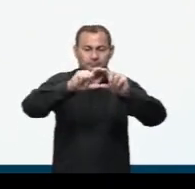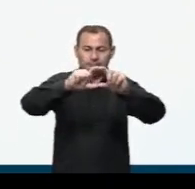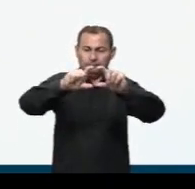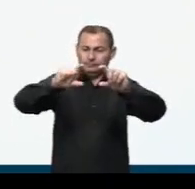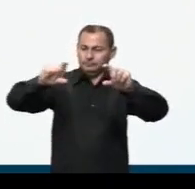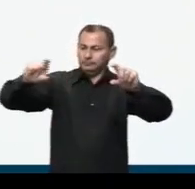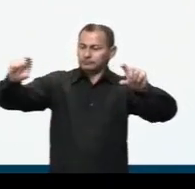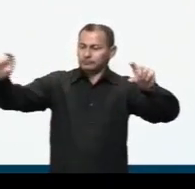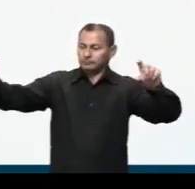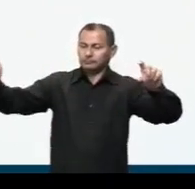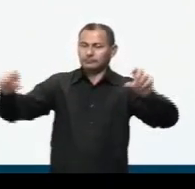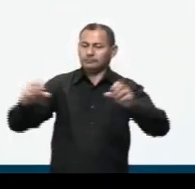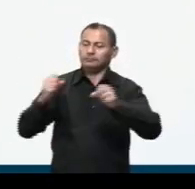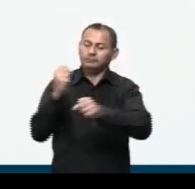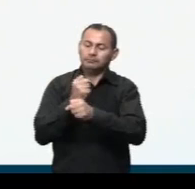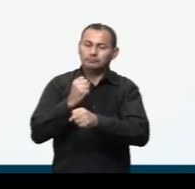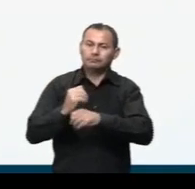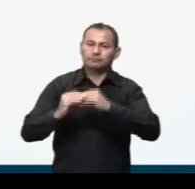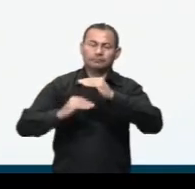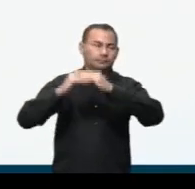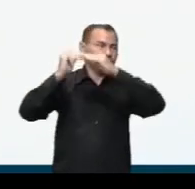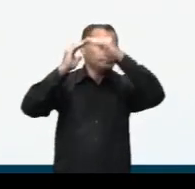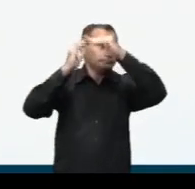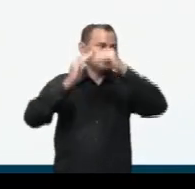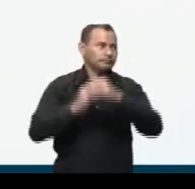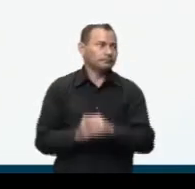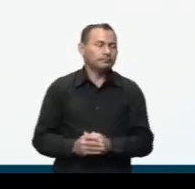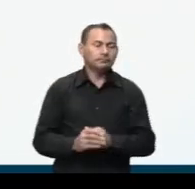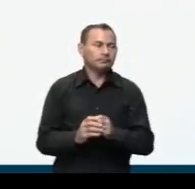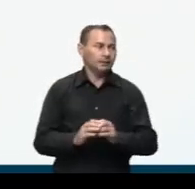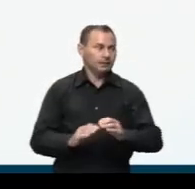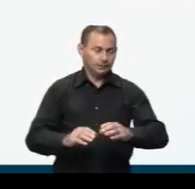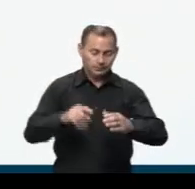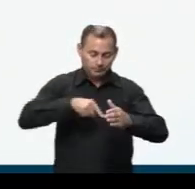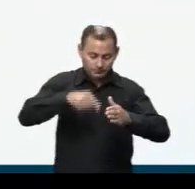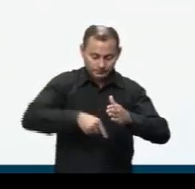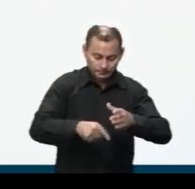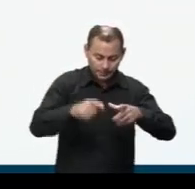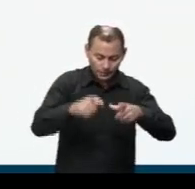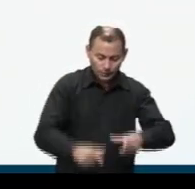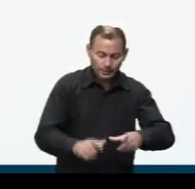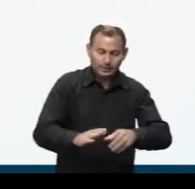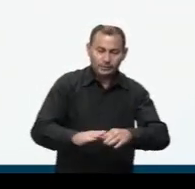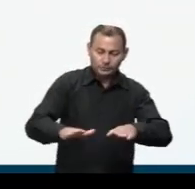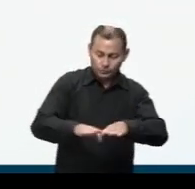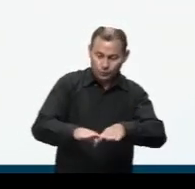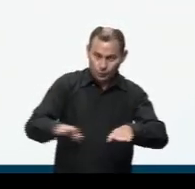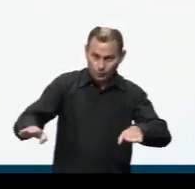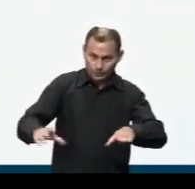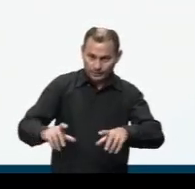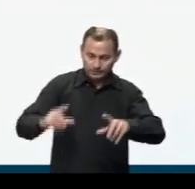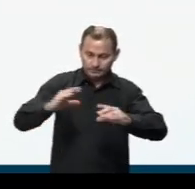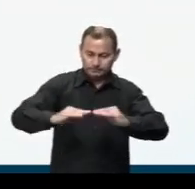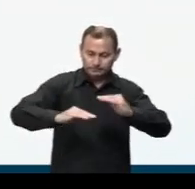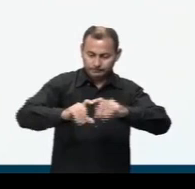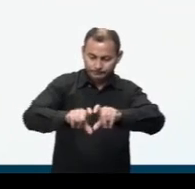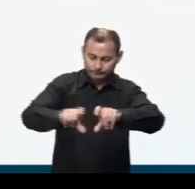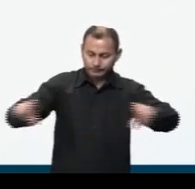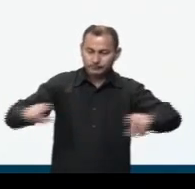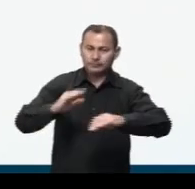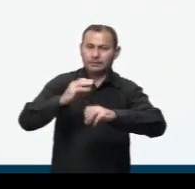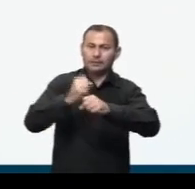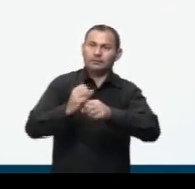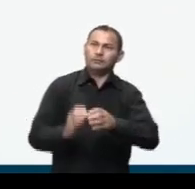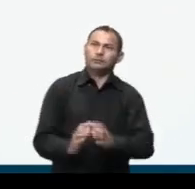baldrame e sobe a estrutura. Pilar e sobe a estrutura. Tudo bem? Então a gente tem o